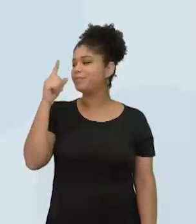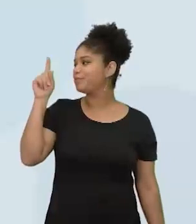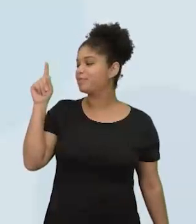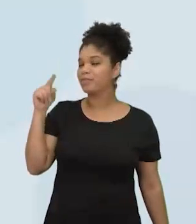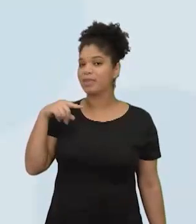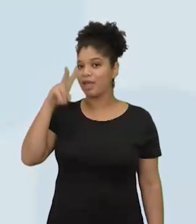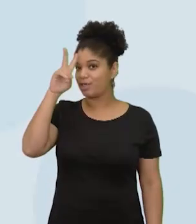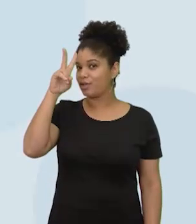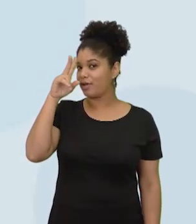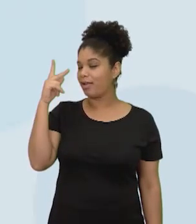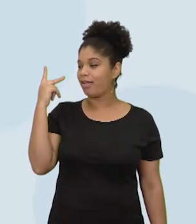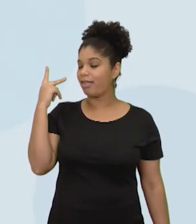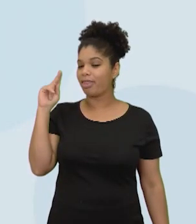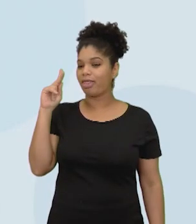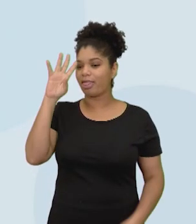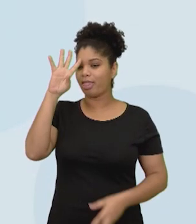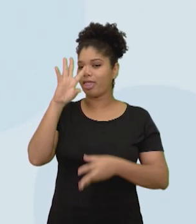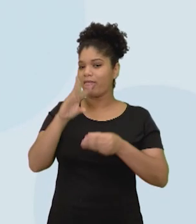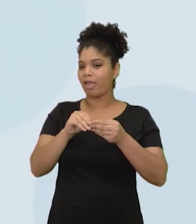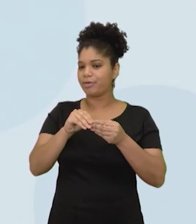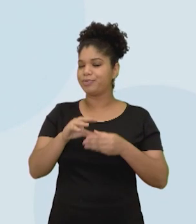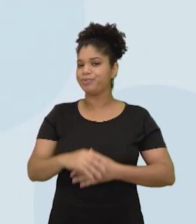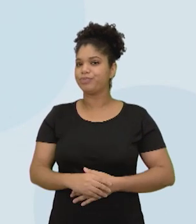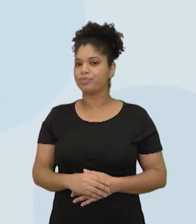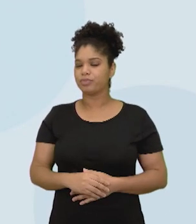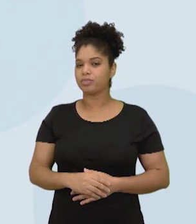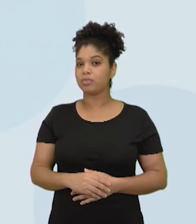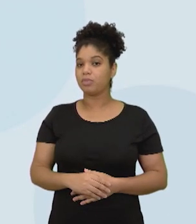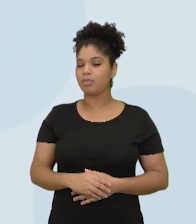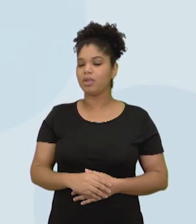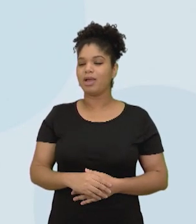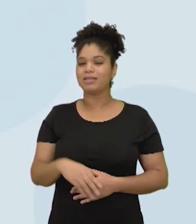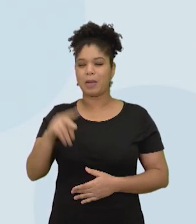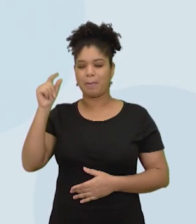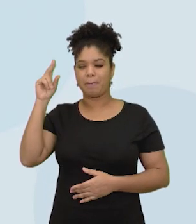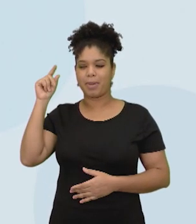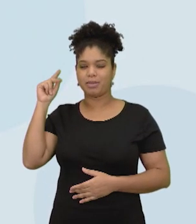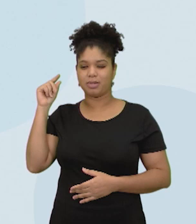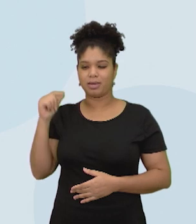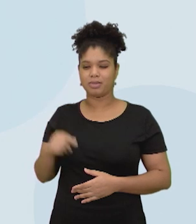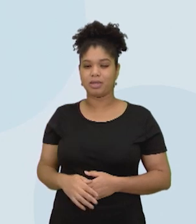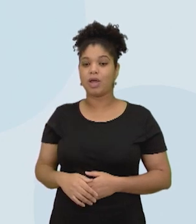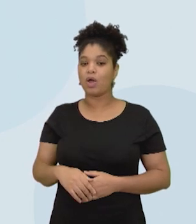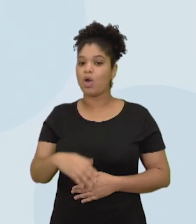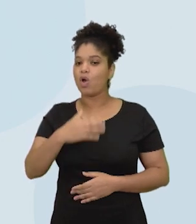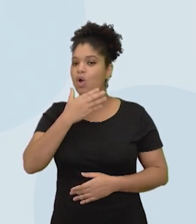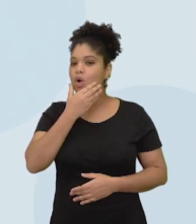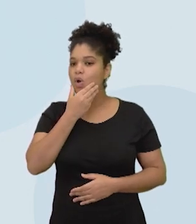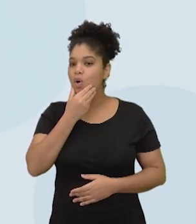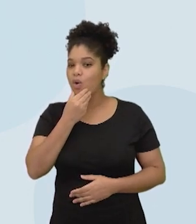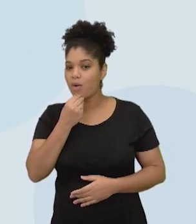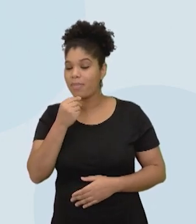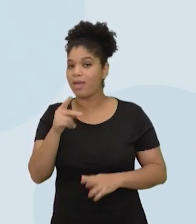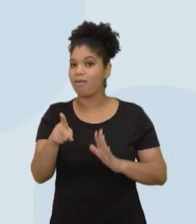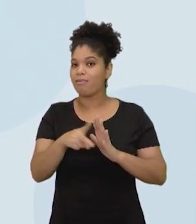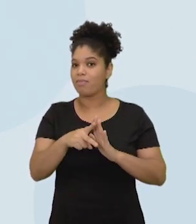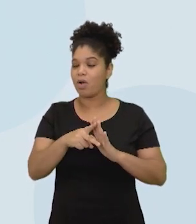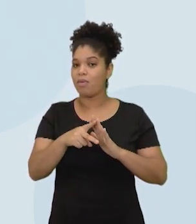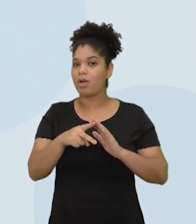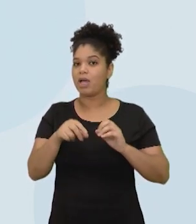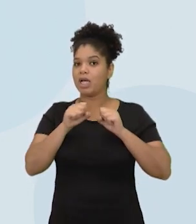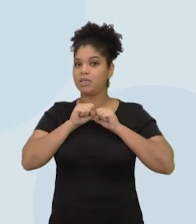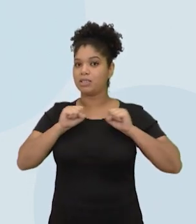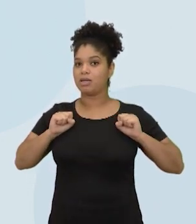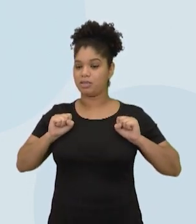resuminho bem legal. Nascido de uma relação ilegítima e considerada escandalosa à época, visto que seu pai era sacerdote da Igreja Católica.